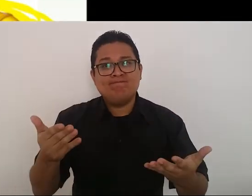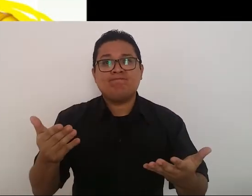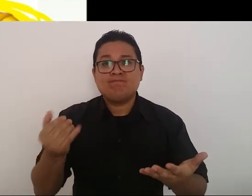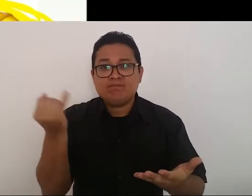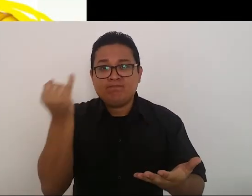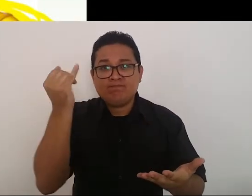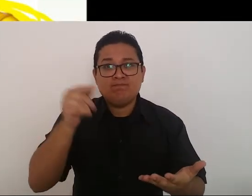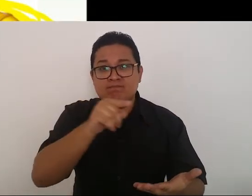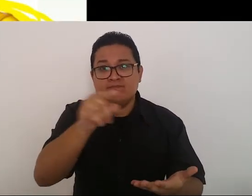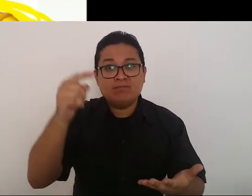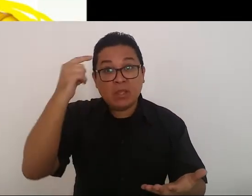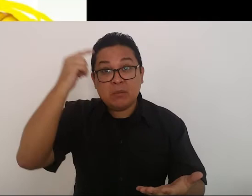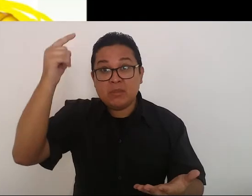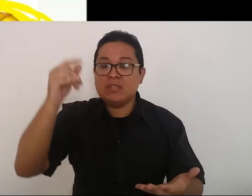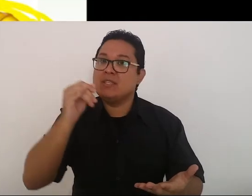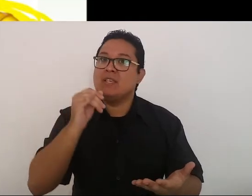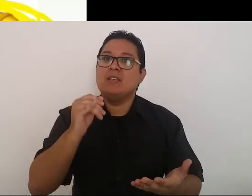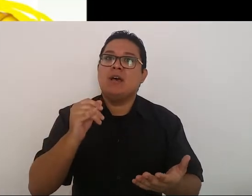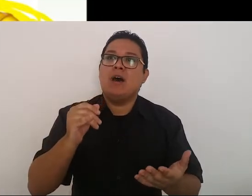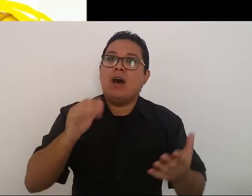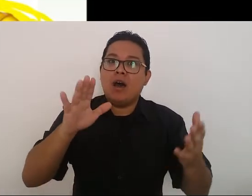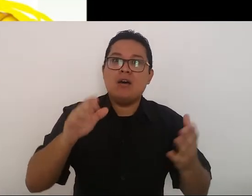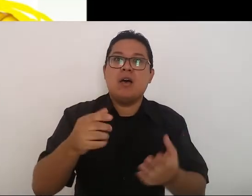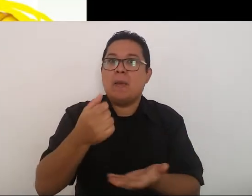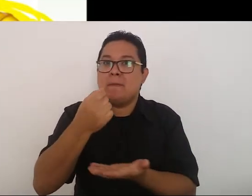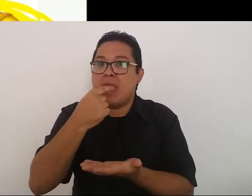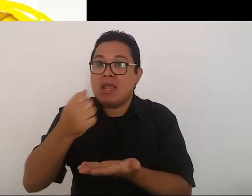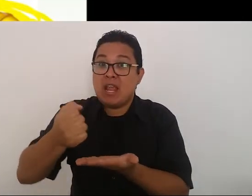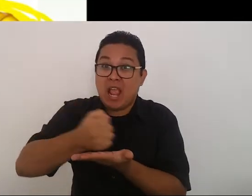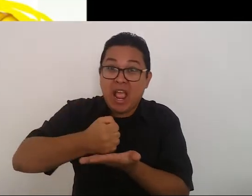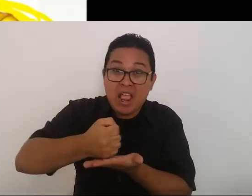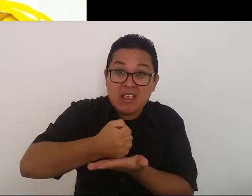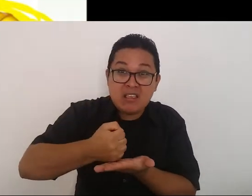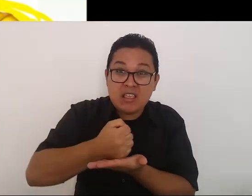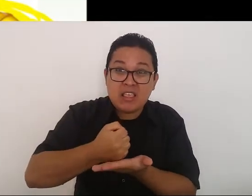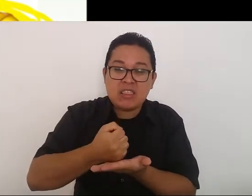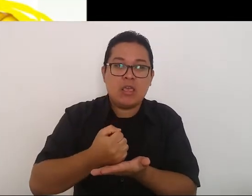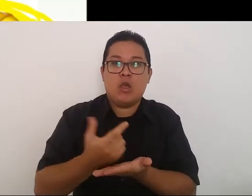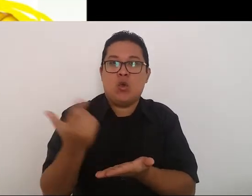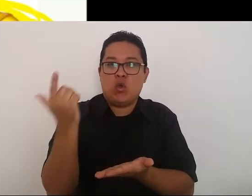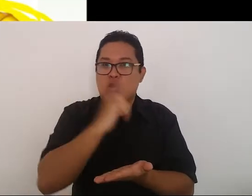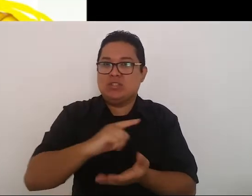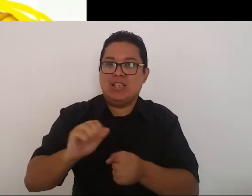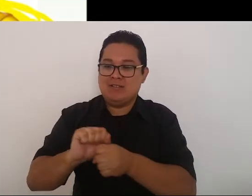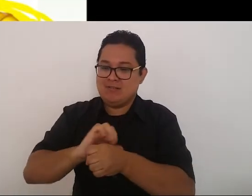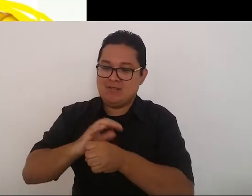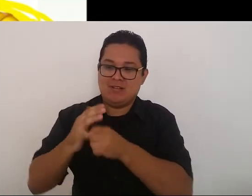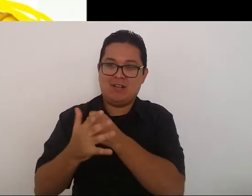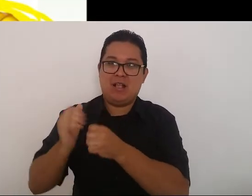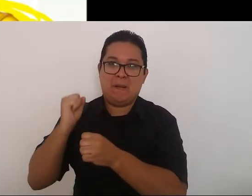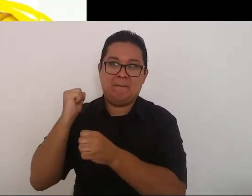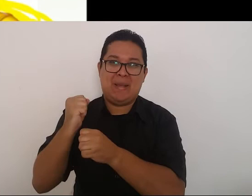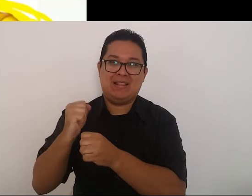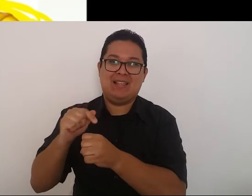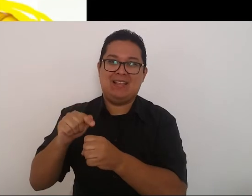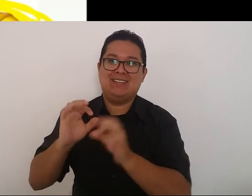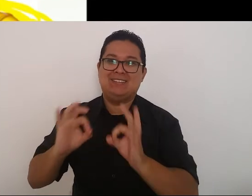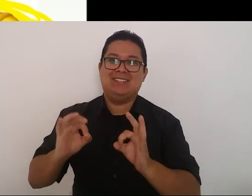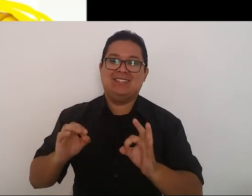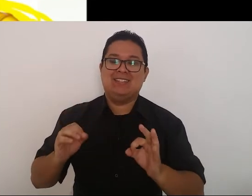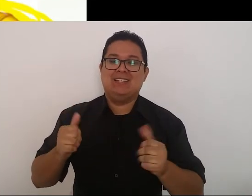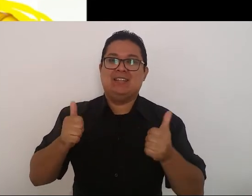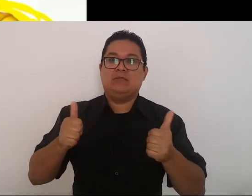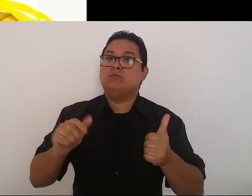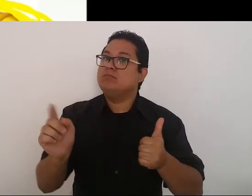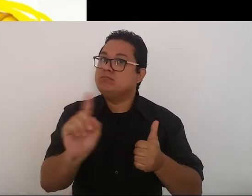questão. Essa é a preocupação. Então, não existe medicamento para coronavírus. Os medicamentos que estão